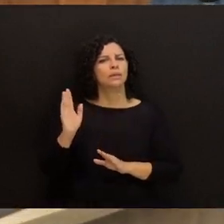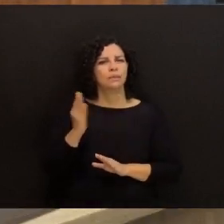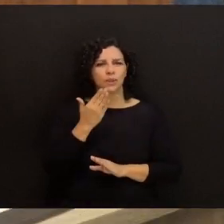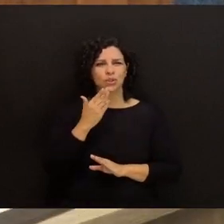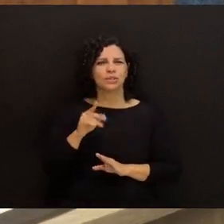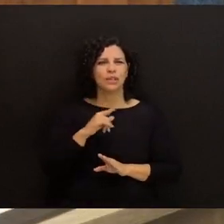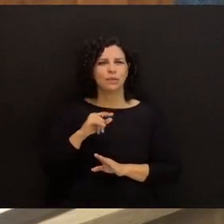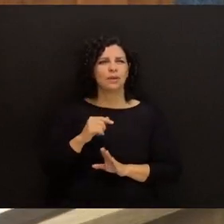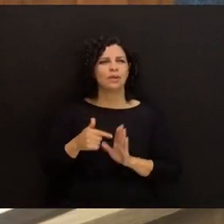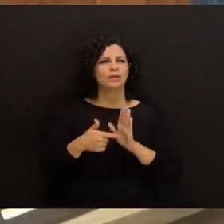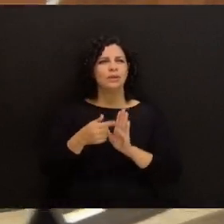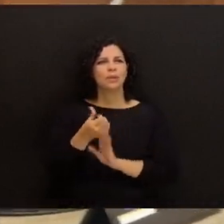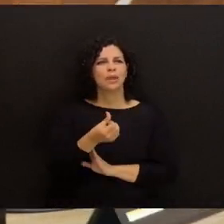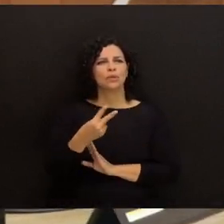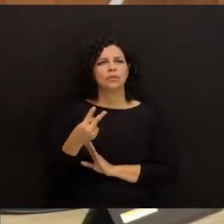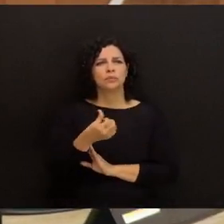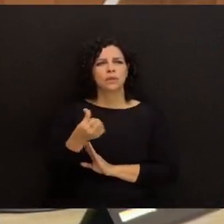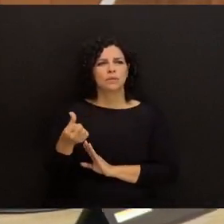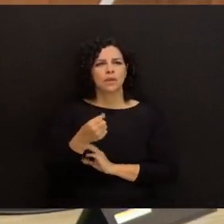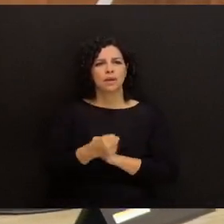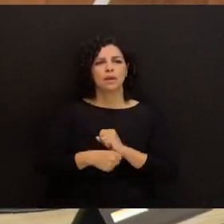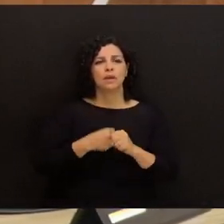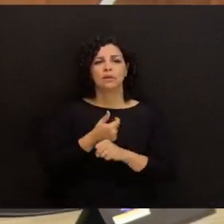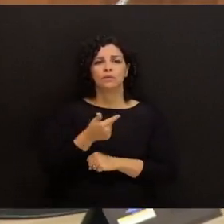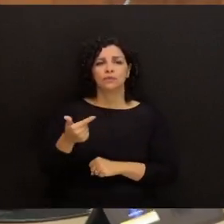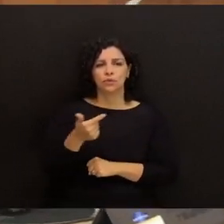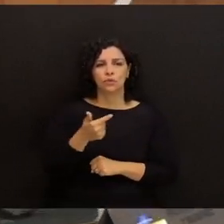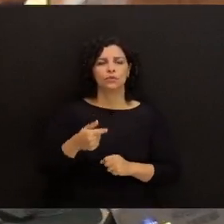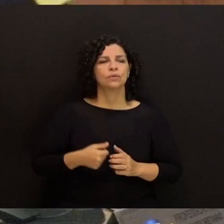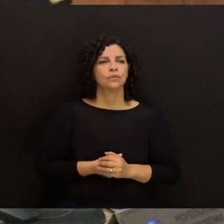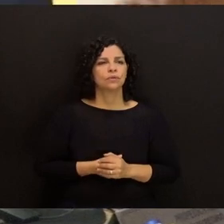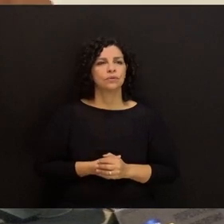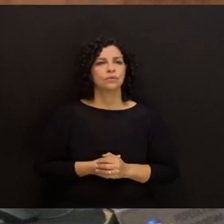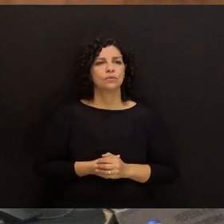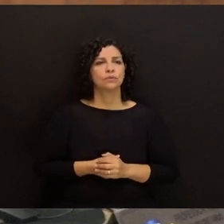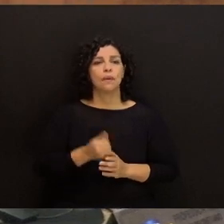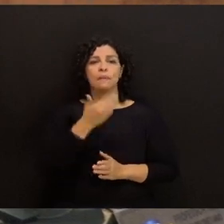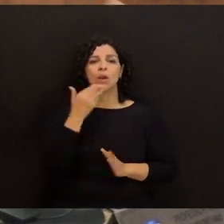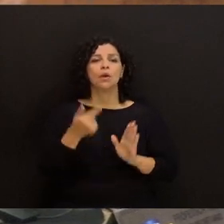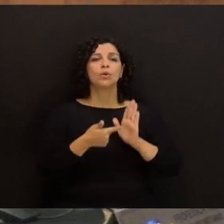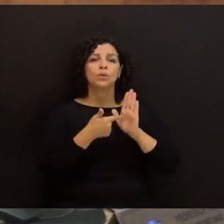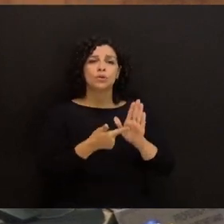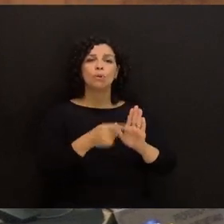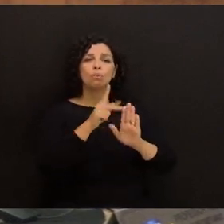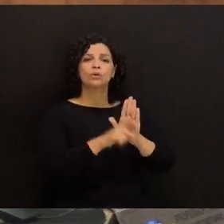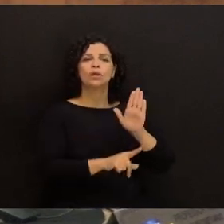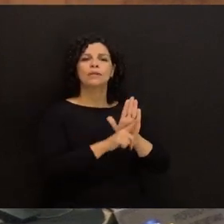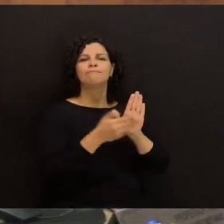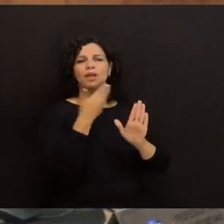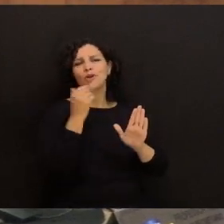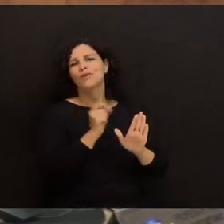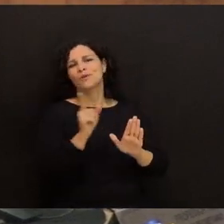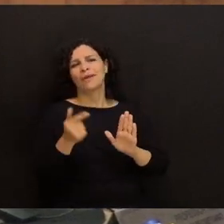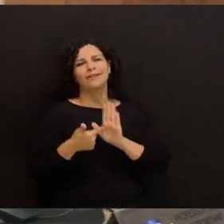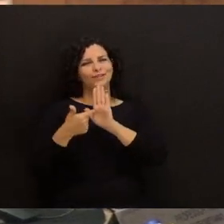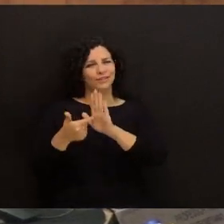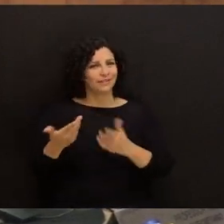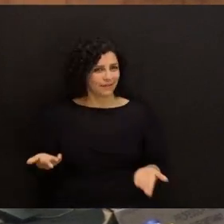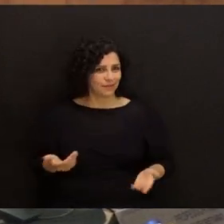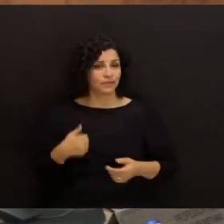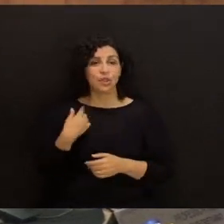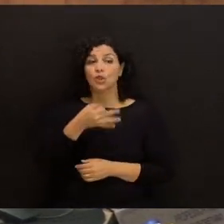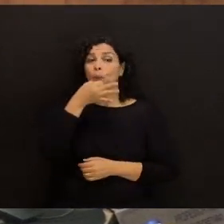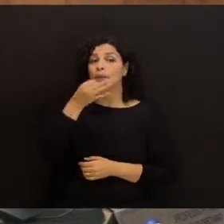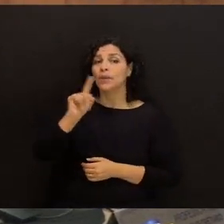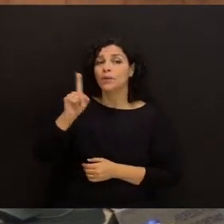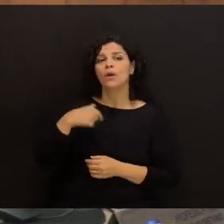de número 6266 2022 mas muito melhor do que uma indicação é um projeto de lei não é só uma